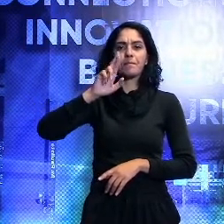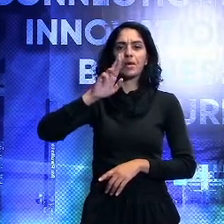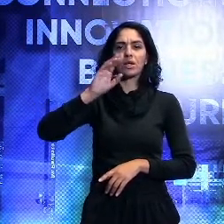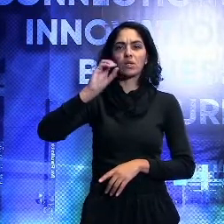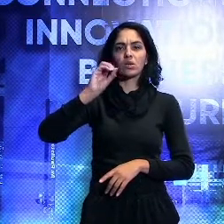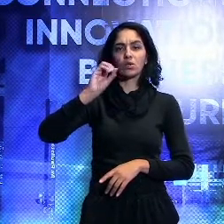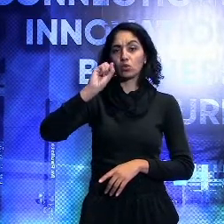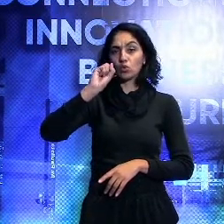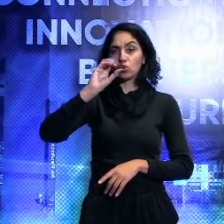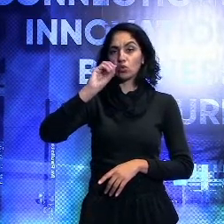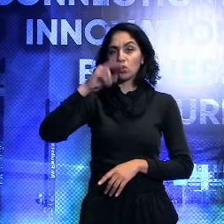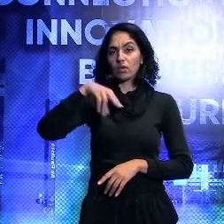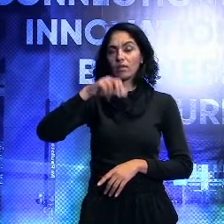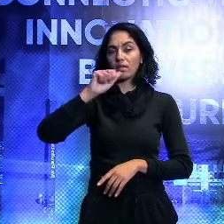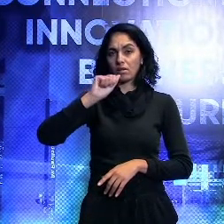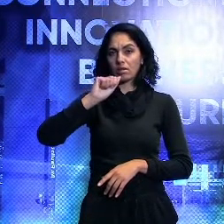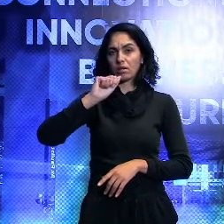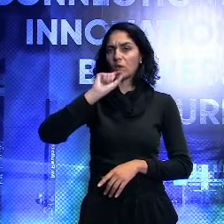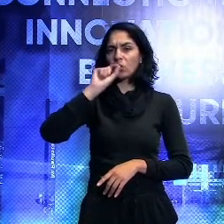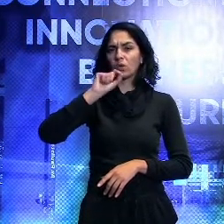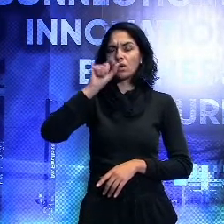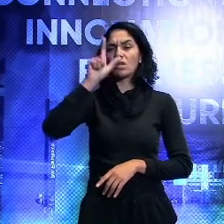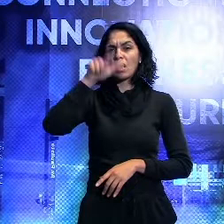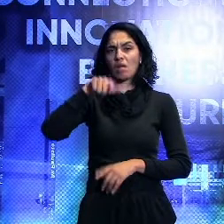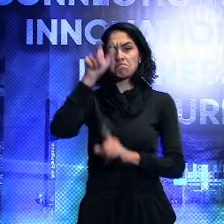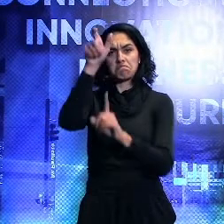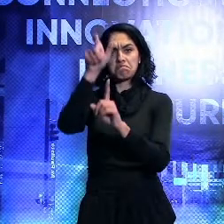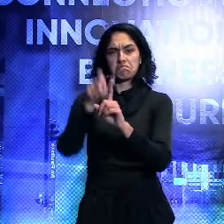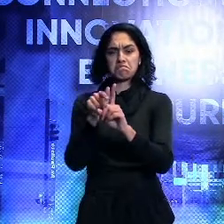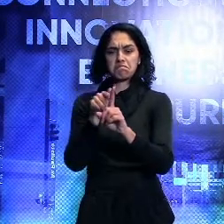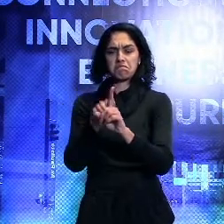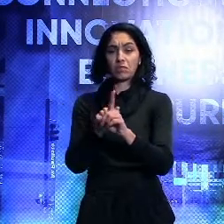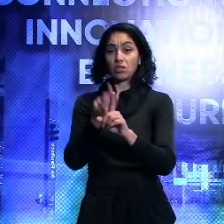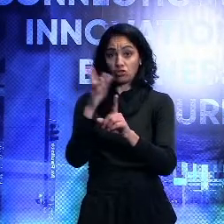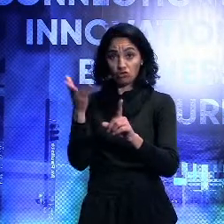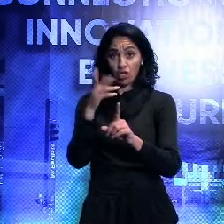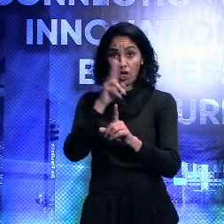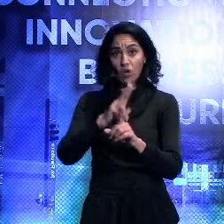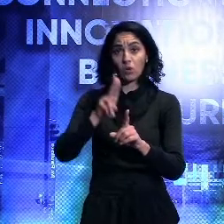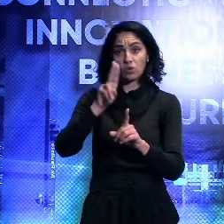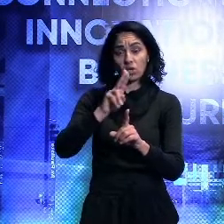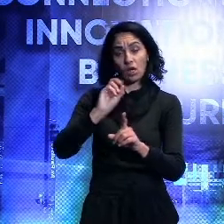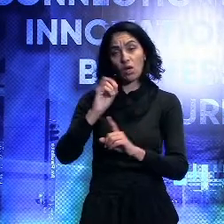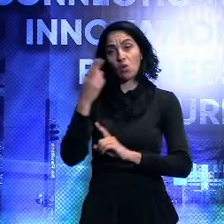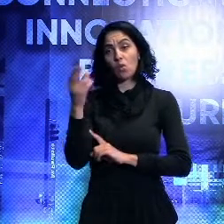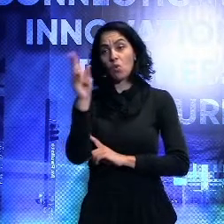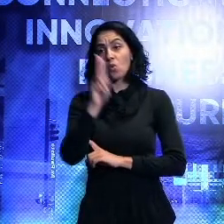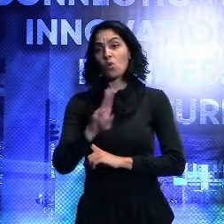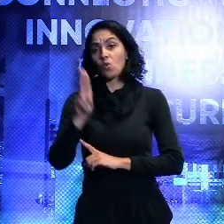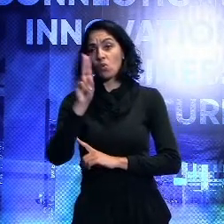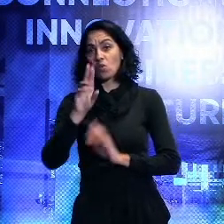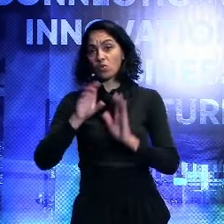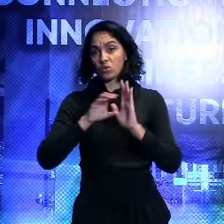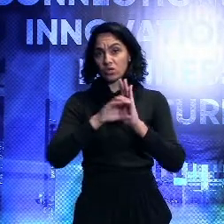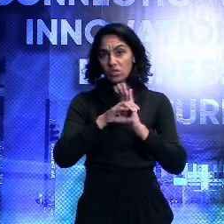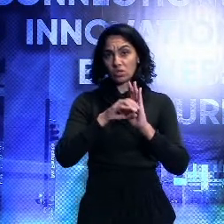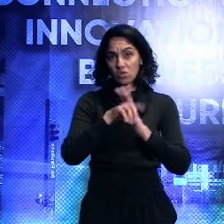Legal. Vocês já usaram ou usam atualmente em algum projeto o conceito de personas?